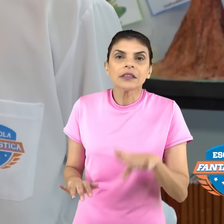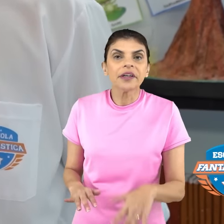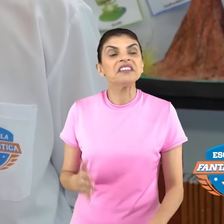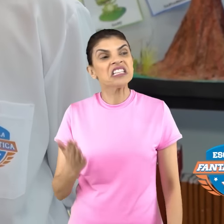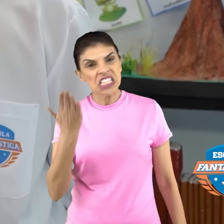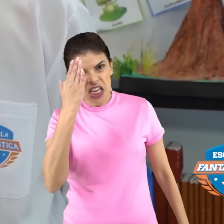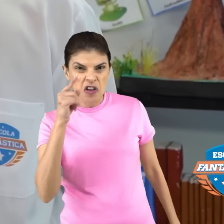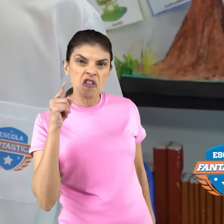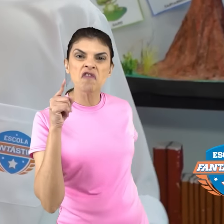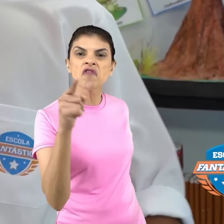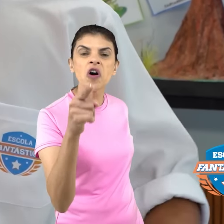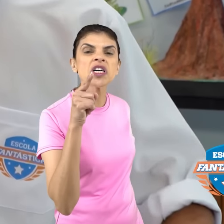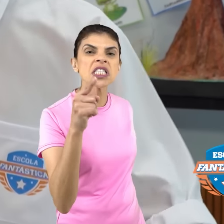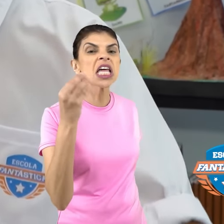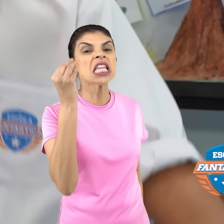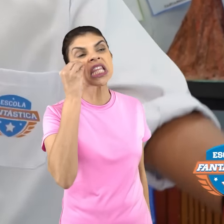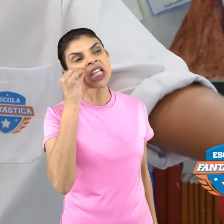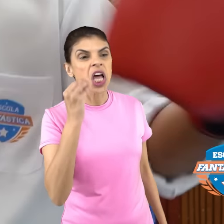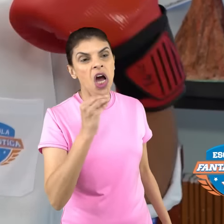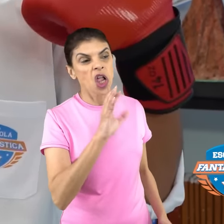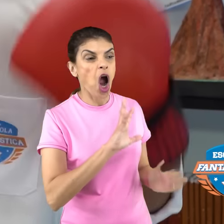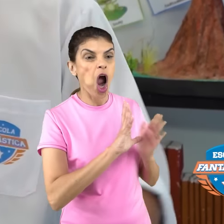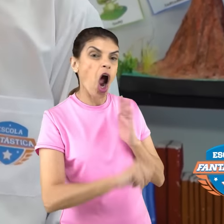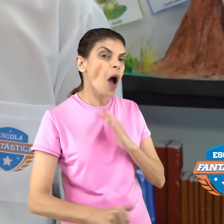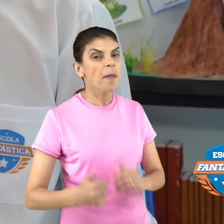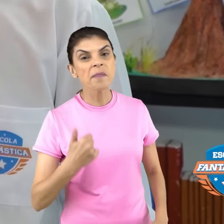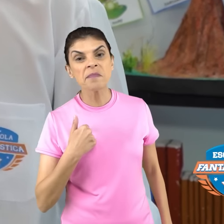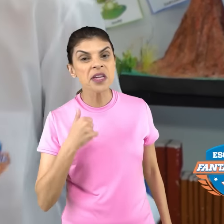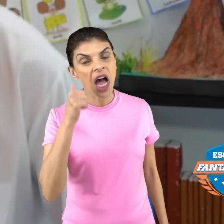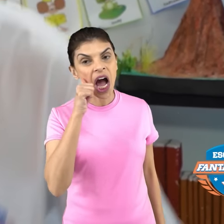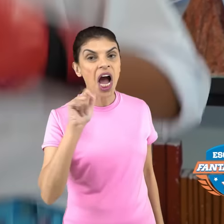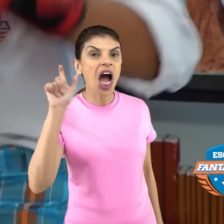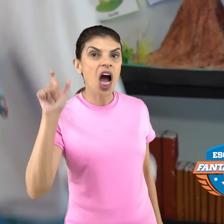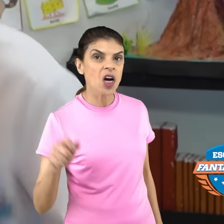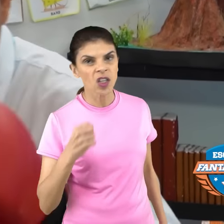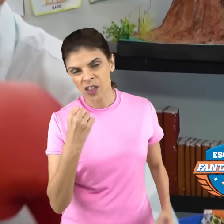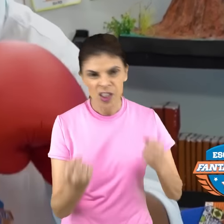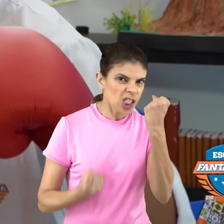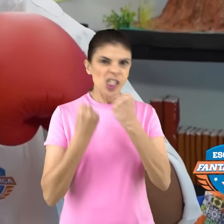Sei. Você tava tentando roubar a minha garota.